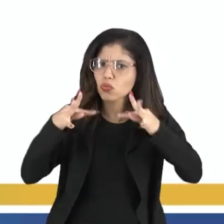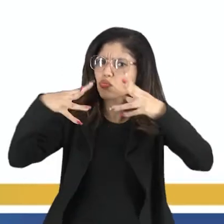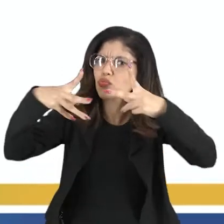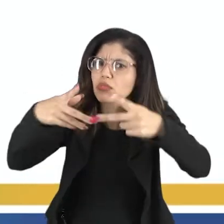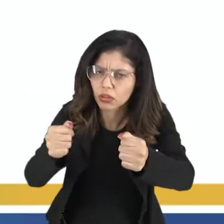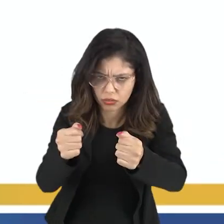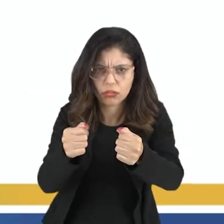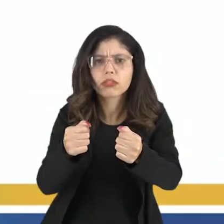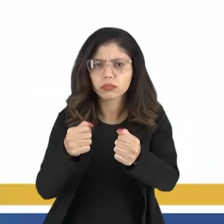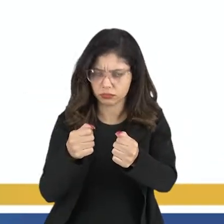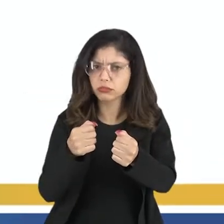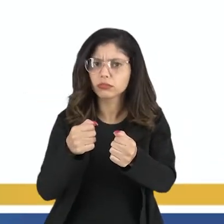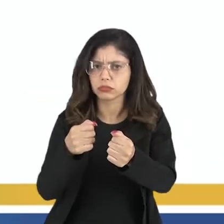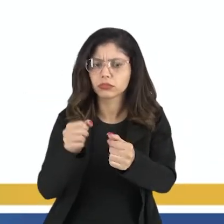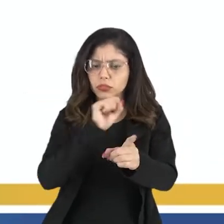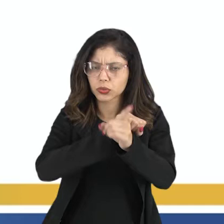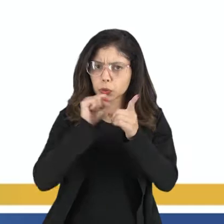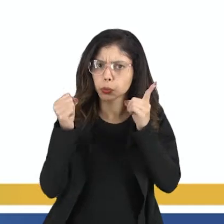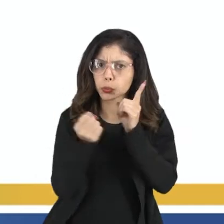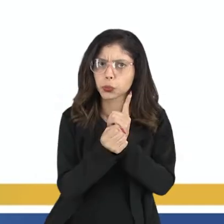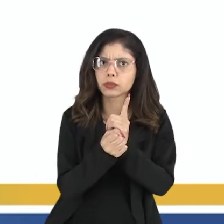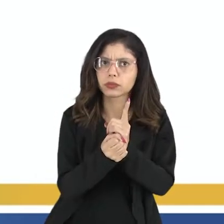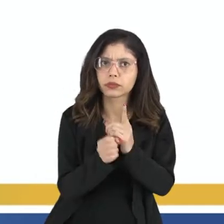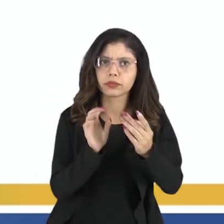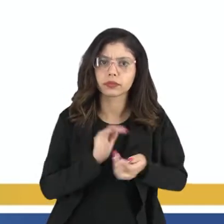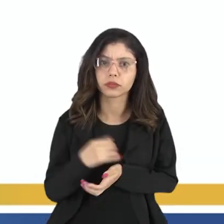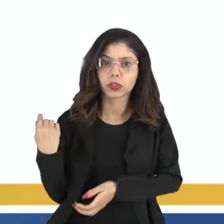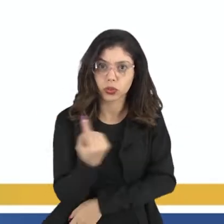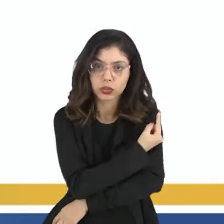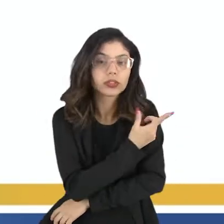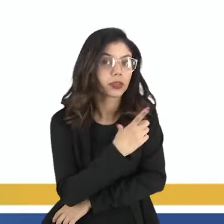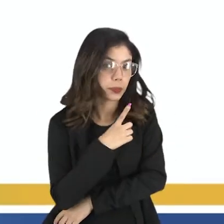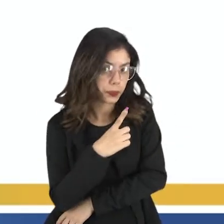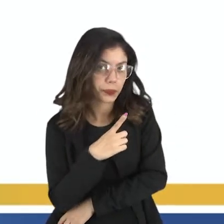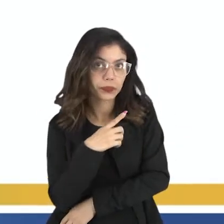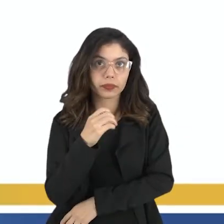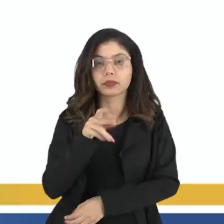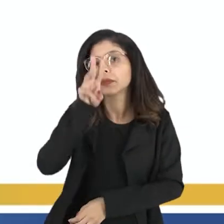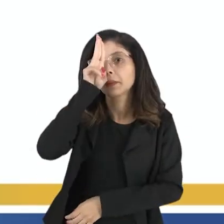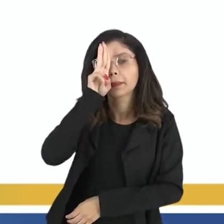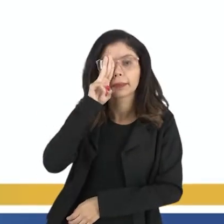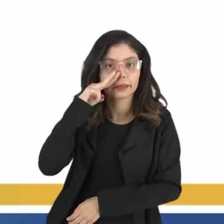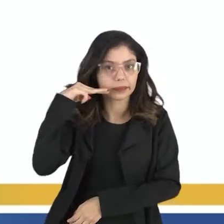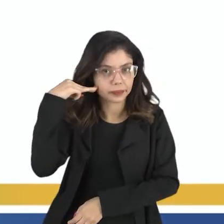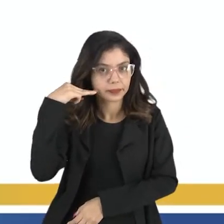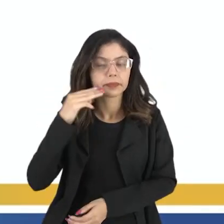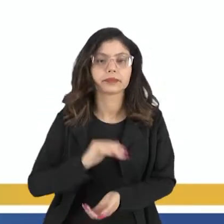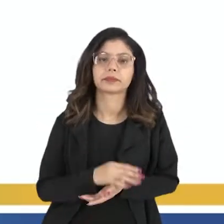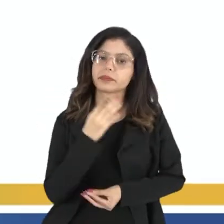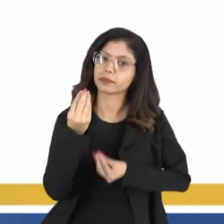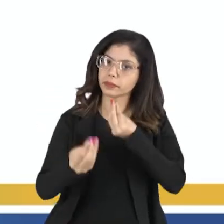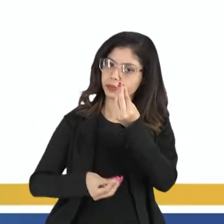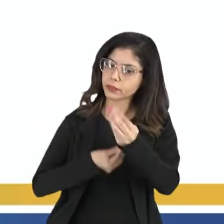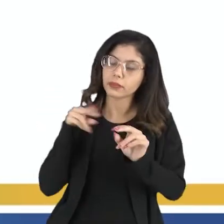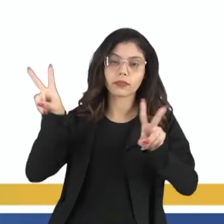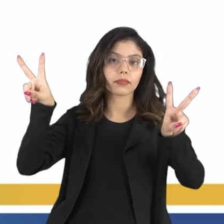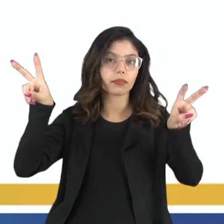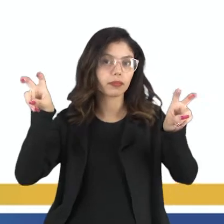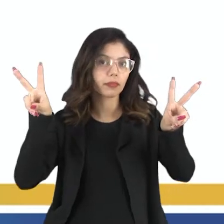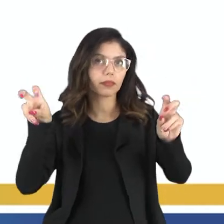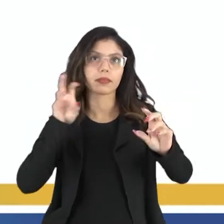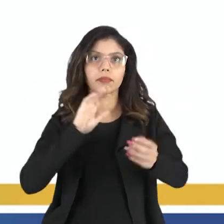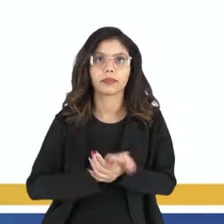dos fenômenos sociais. Bem no meio, nós temos Karl Marx, tido como um